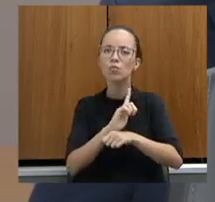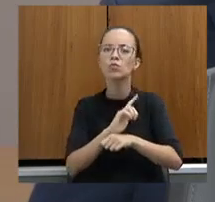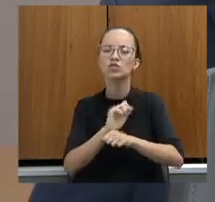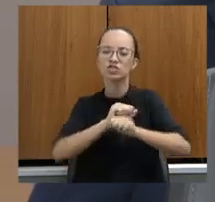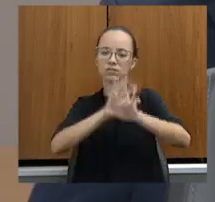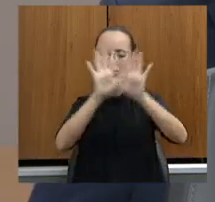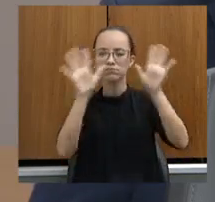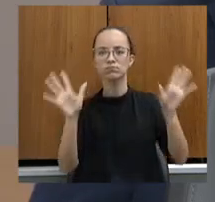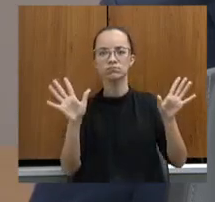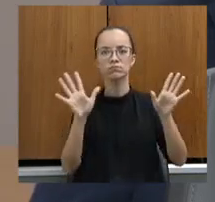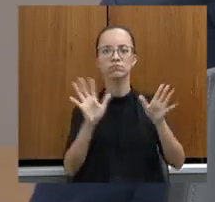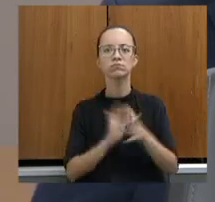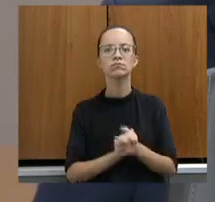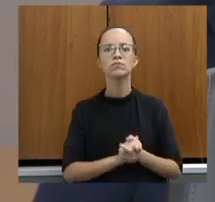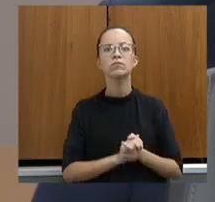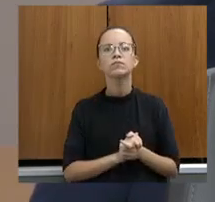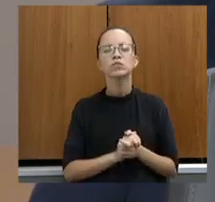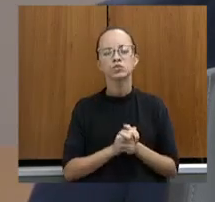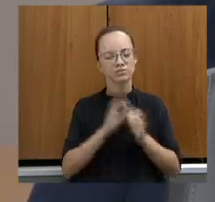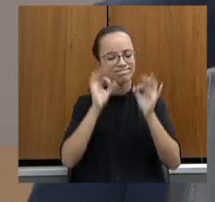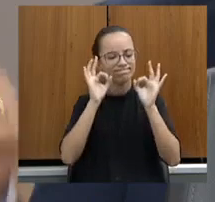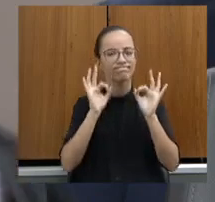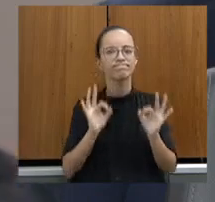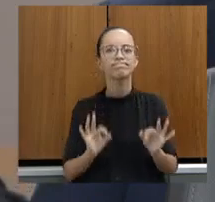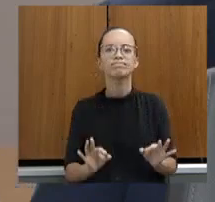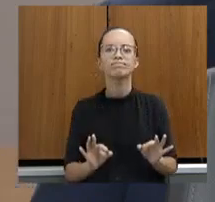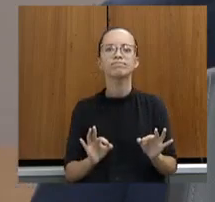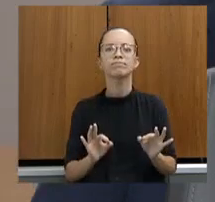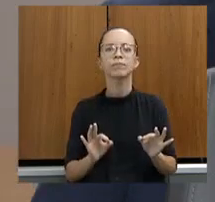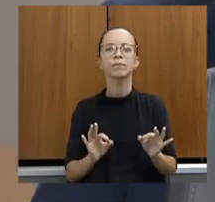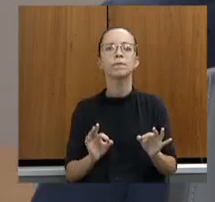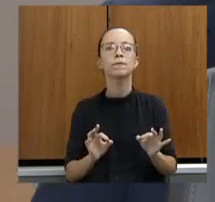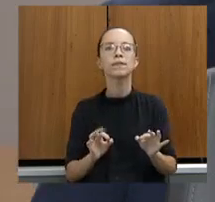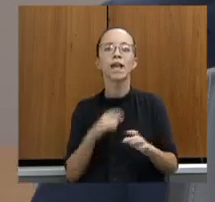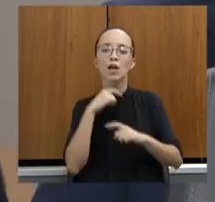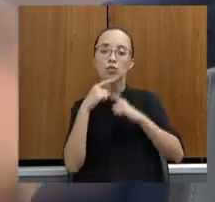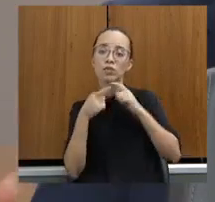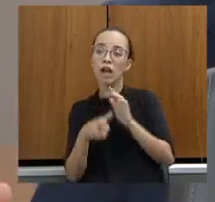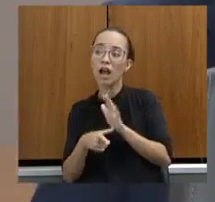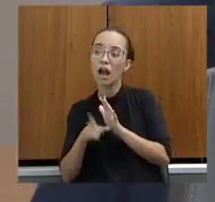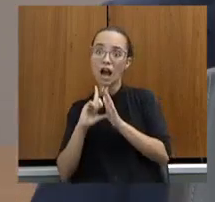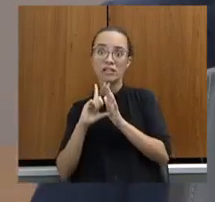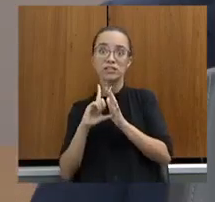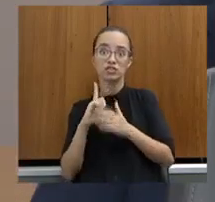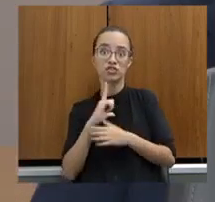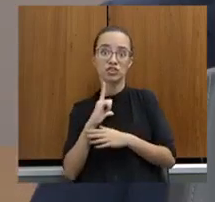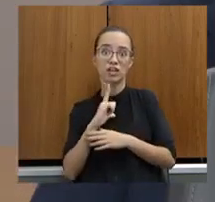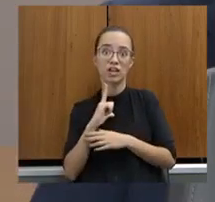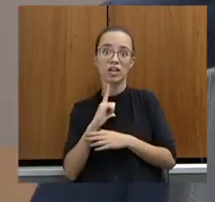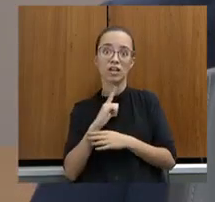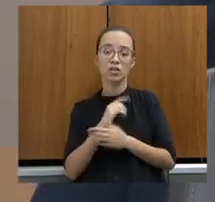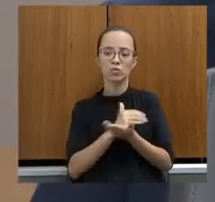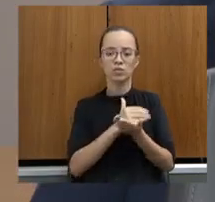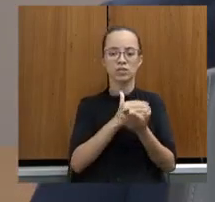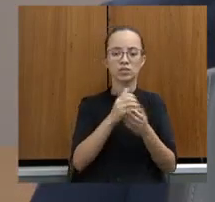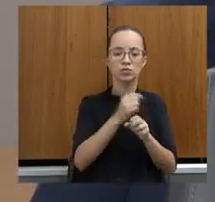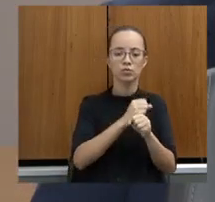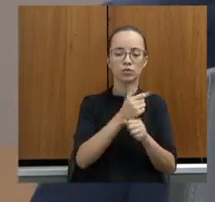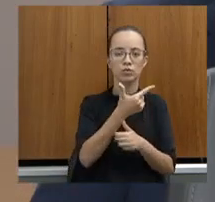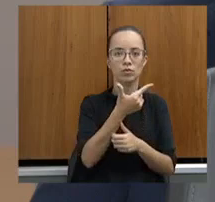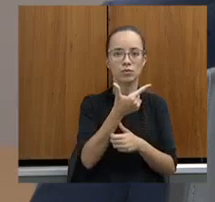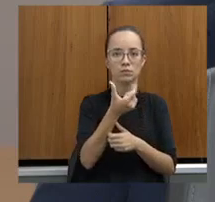Transparência não tem um sombra de dúvidas que a dúvida que eu estive Que nós tínhamos no início de 2019